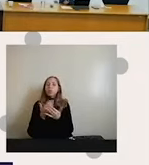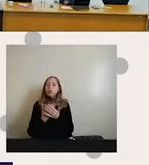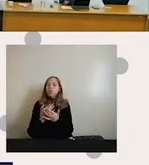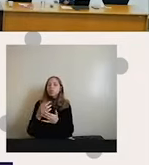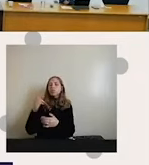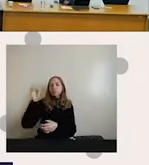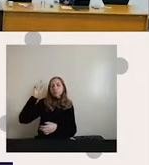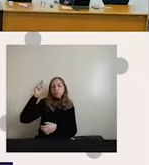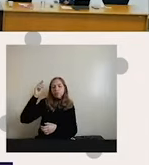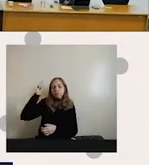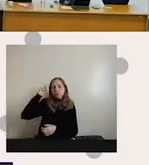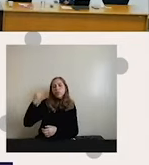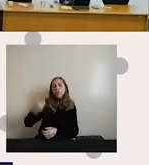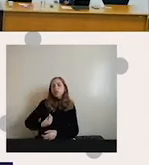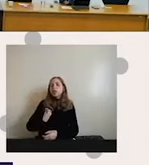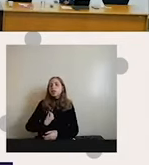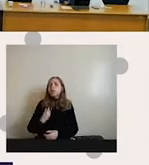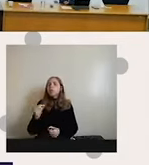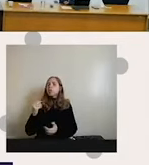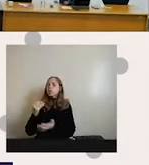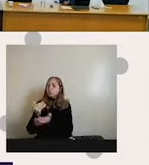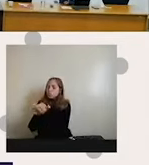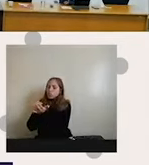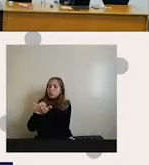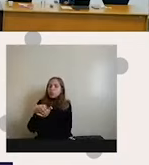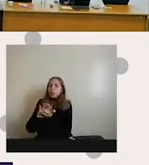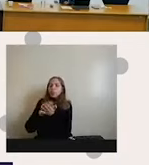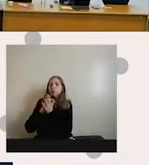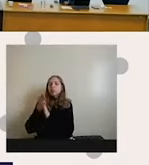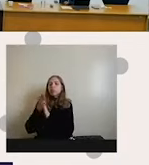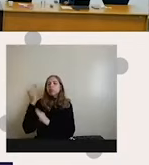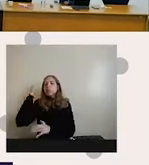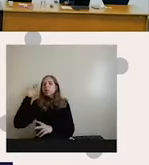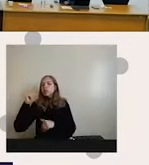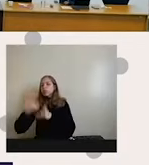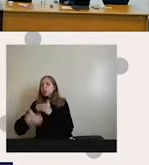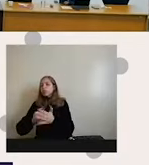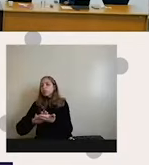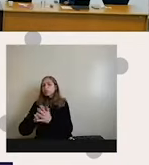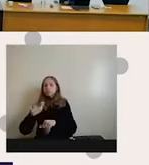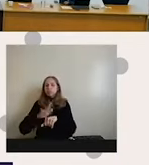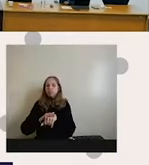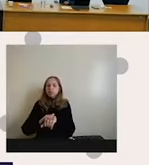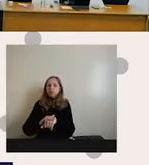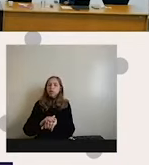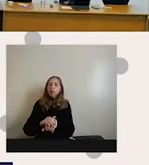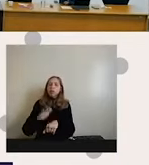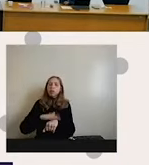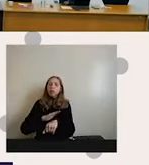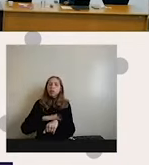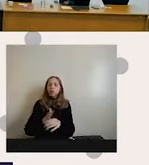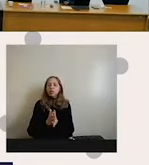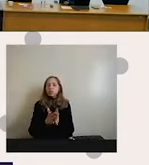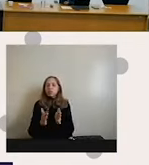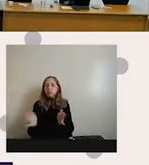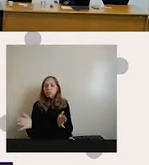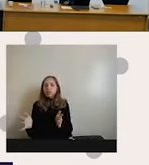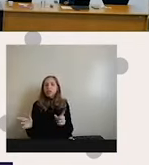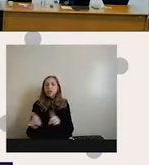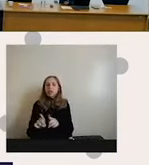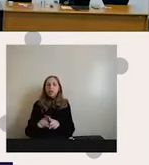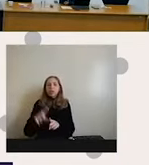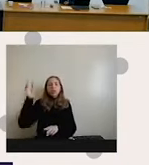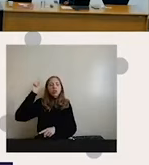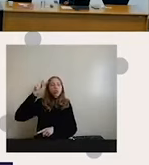pessoa compreende o processo de adoecimento, isso falando apenas no momento ali clínico, né? Faço um levantamento da história laboral da pessoa e